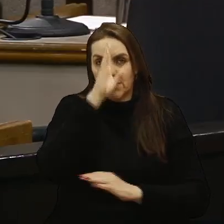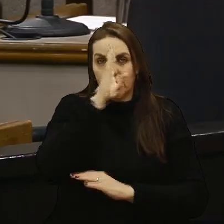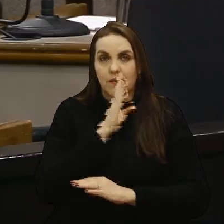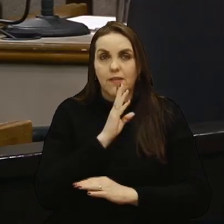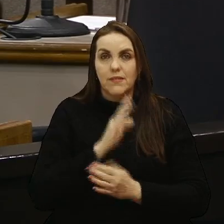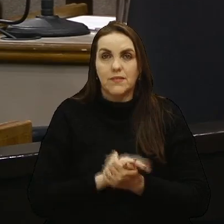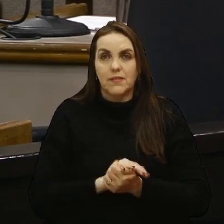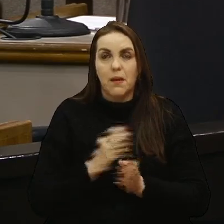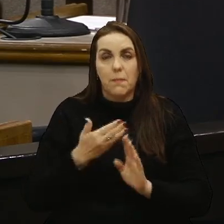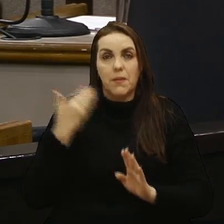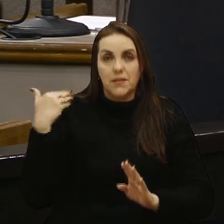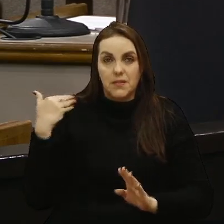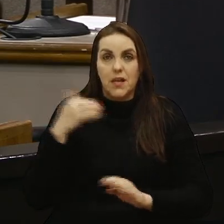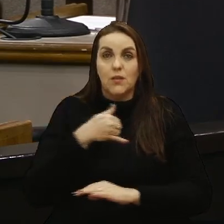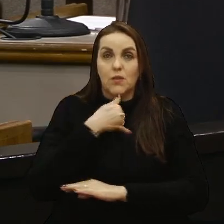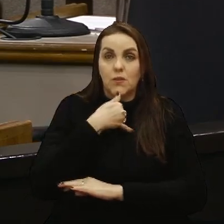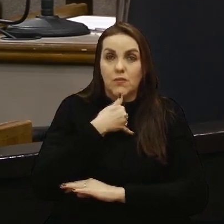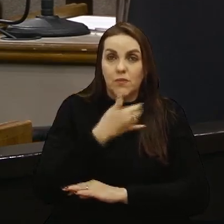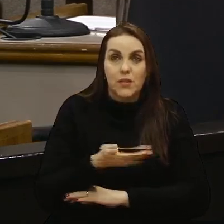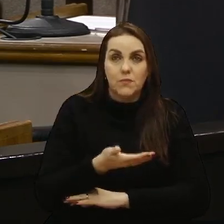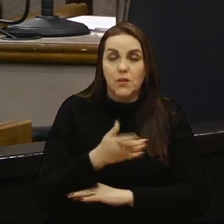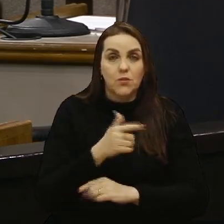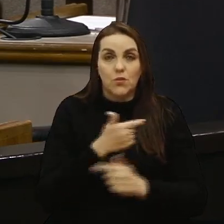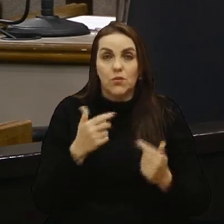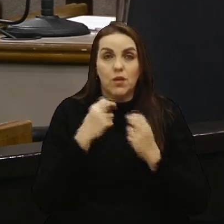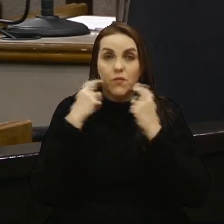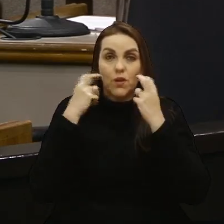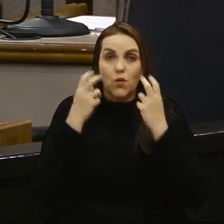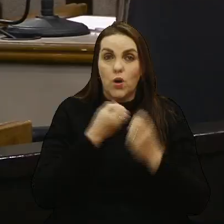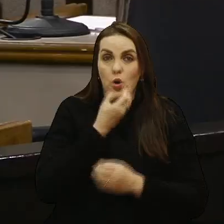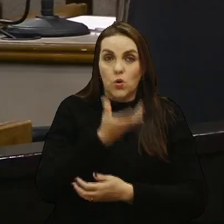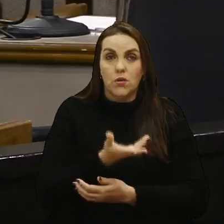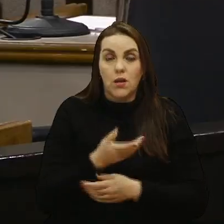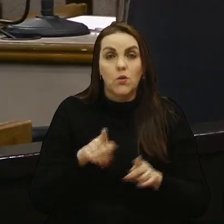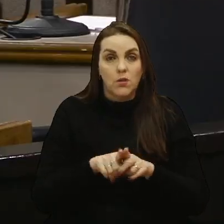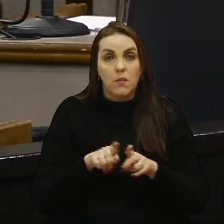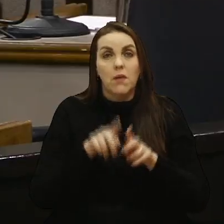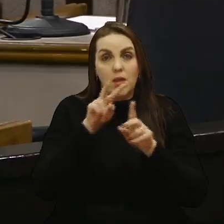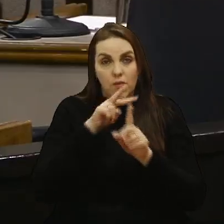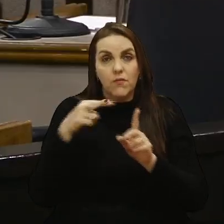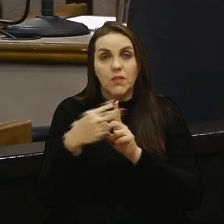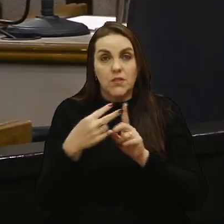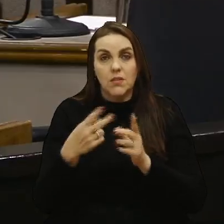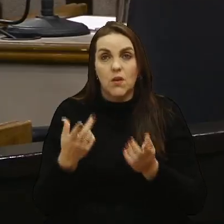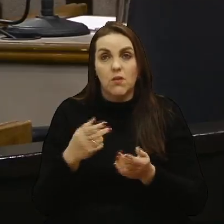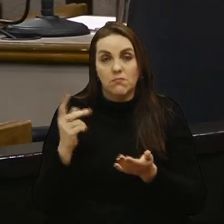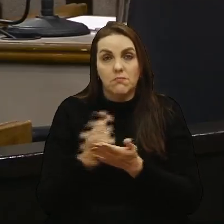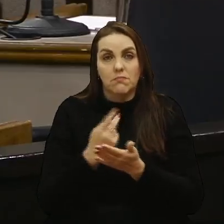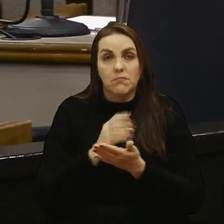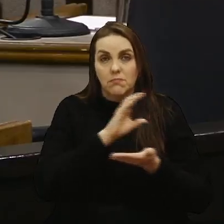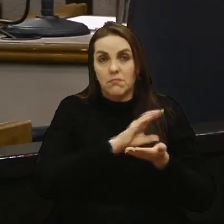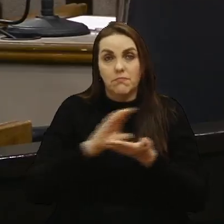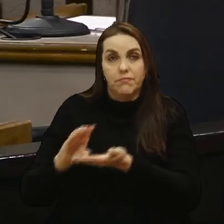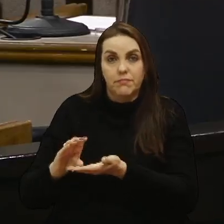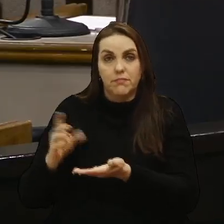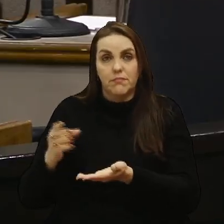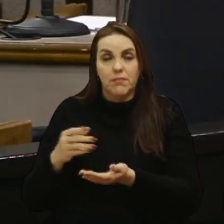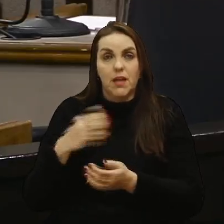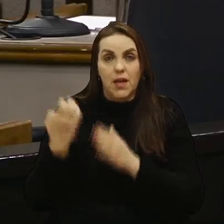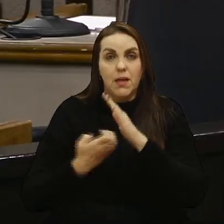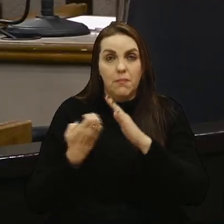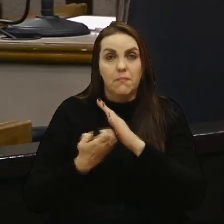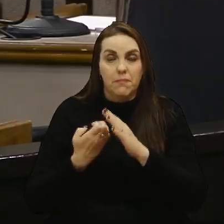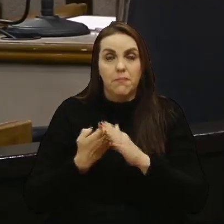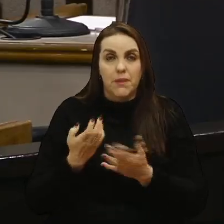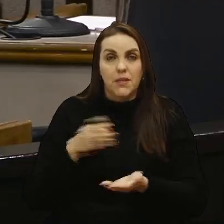vez, pessoal, infelizmente, eu não tenho vergonha de contar que eu tinha também essa visão equivocada ao repasse, ao subsídio que é passado para a empresa de